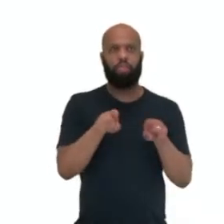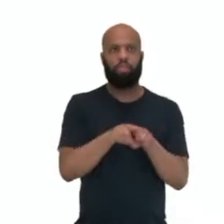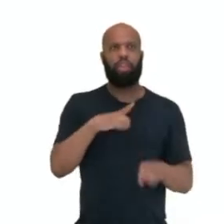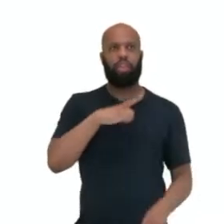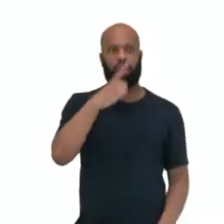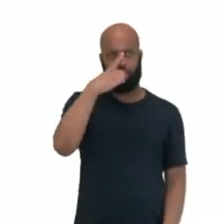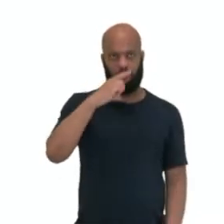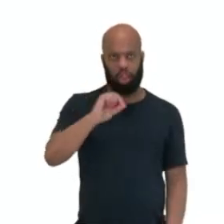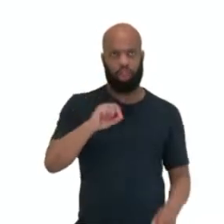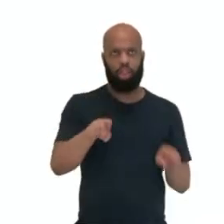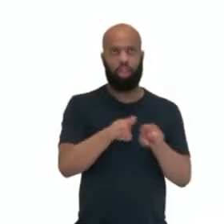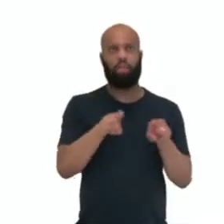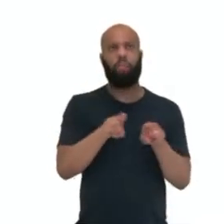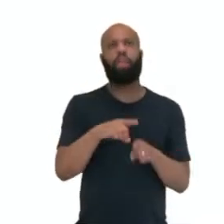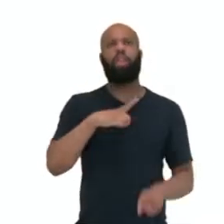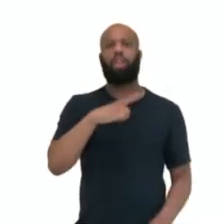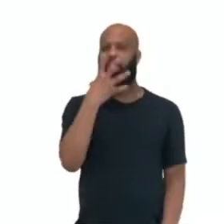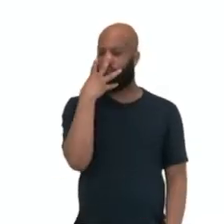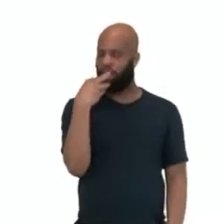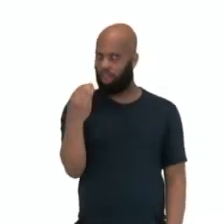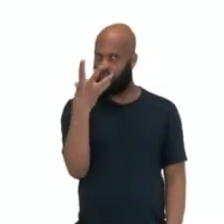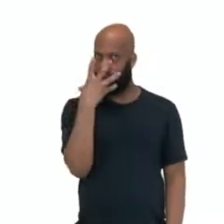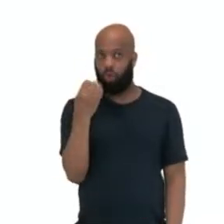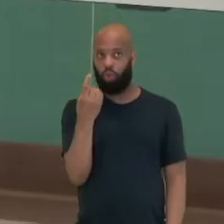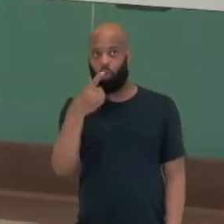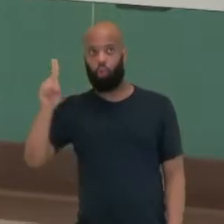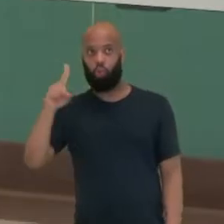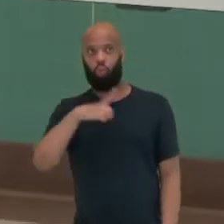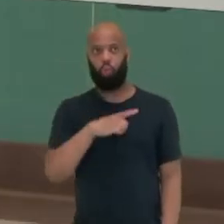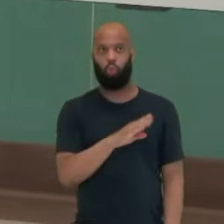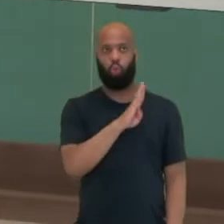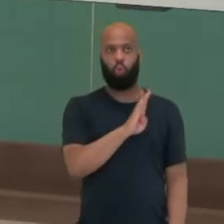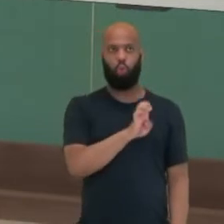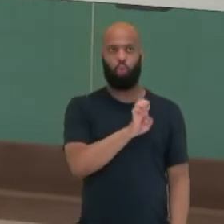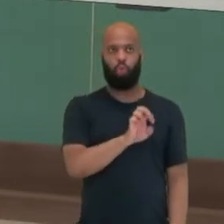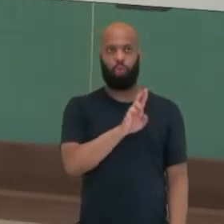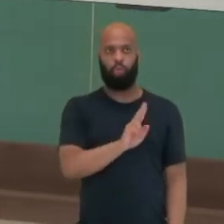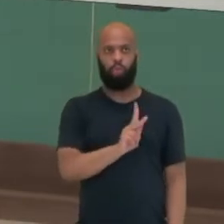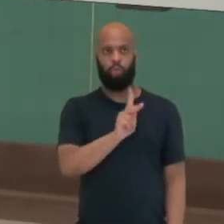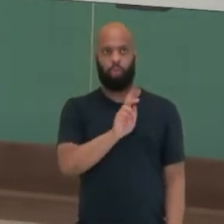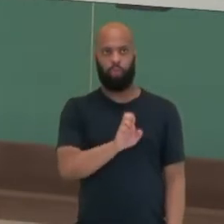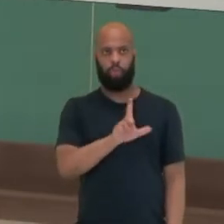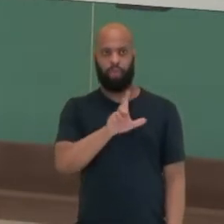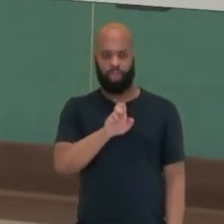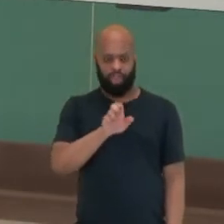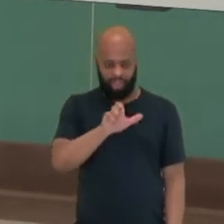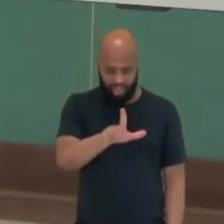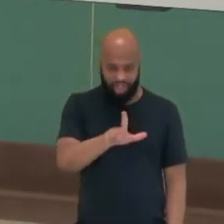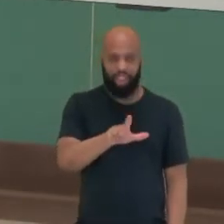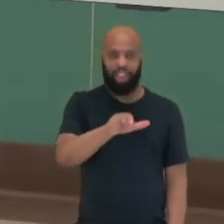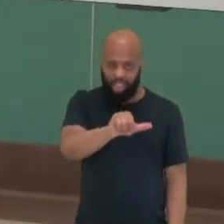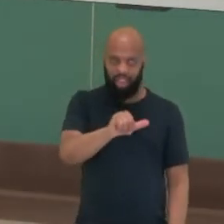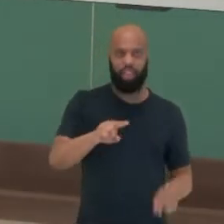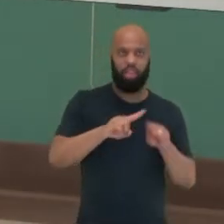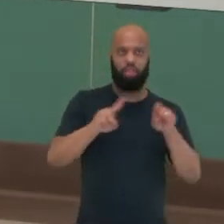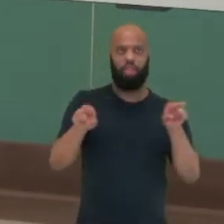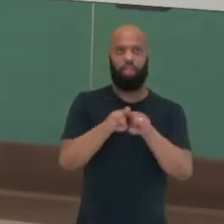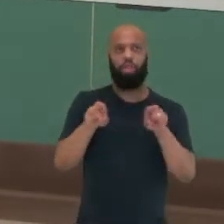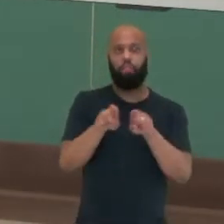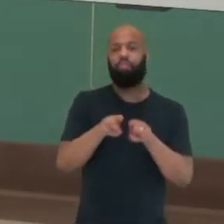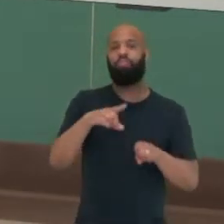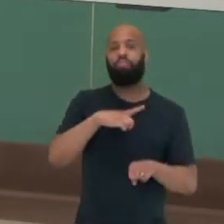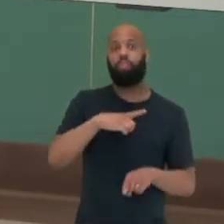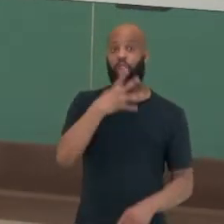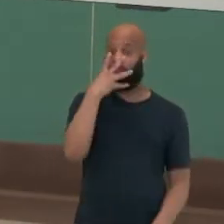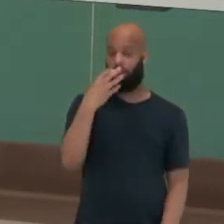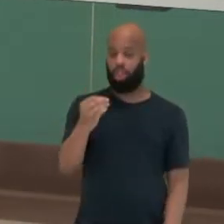John Locke e, por fim, o Thomas Hobbes, que é o filósofo que nos interessa aqui. Eu quero que vocês percebam